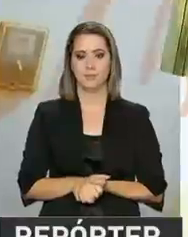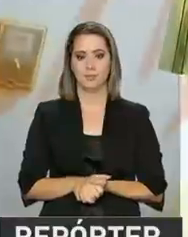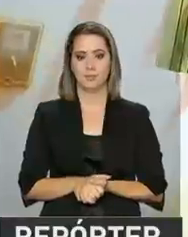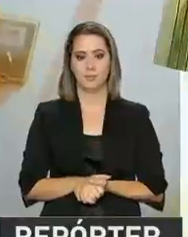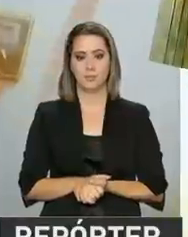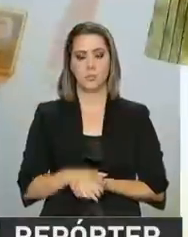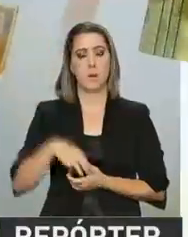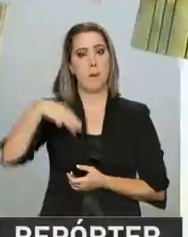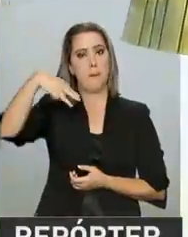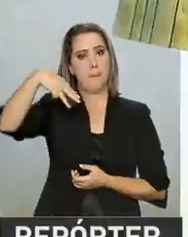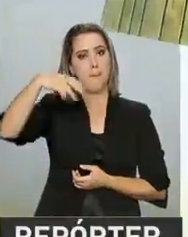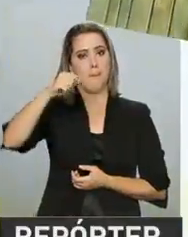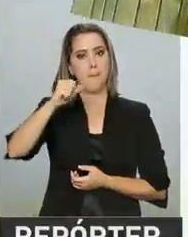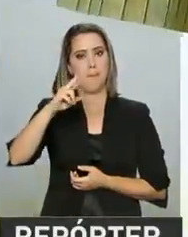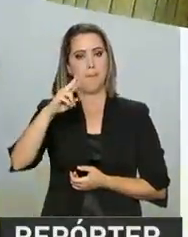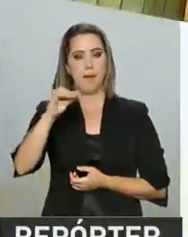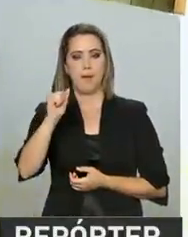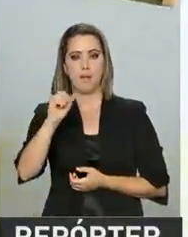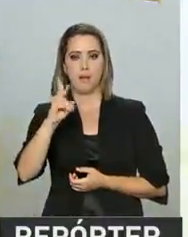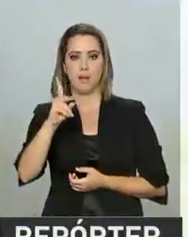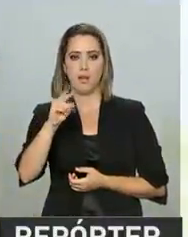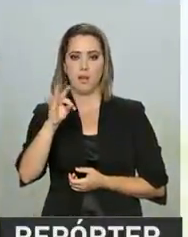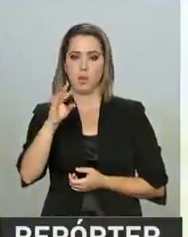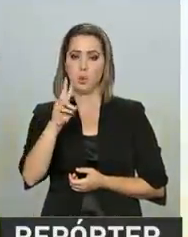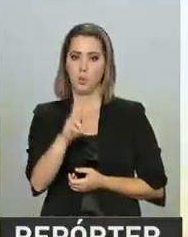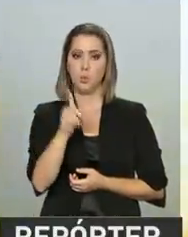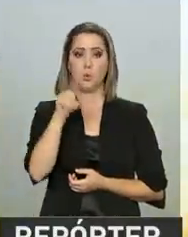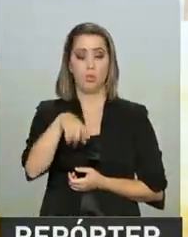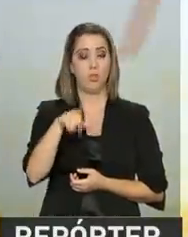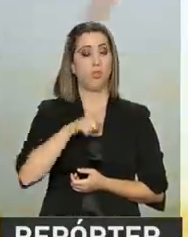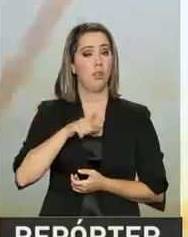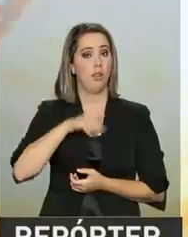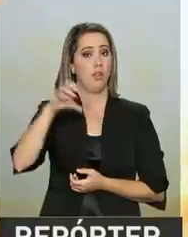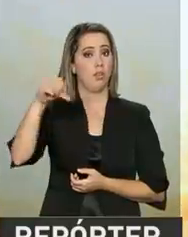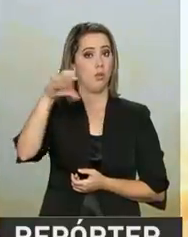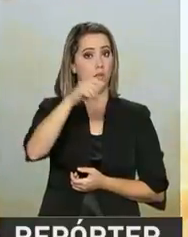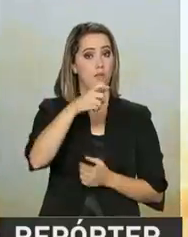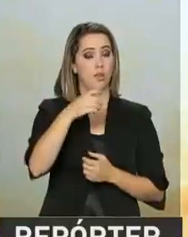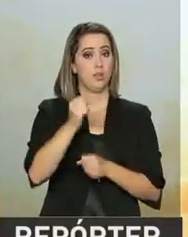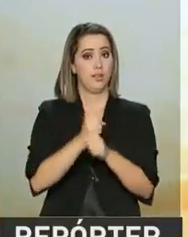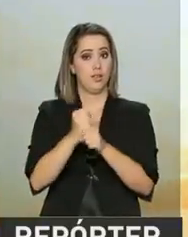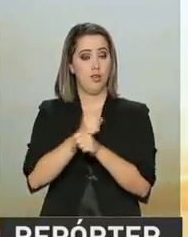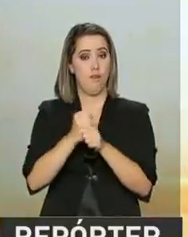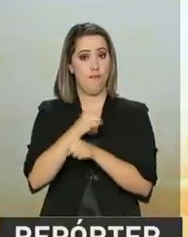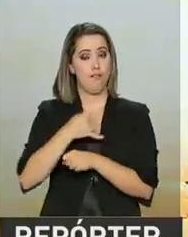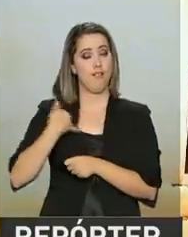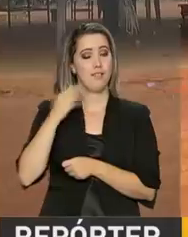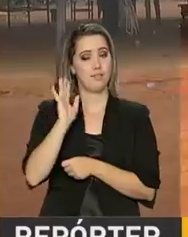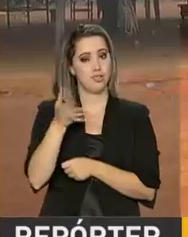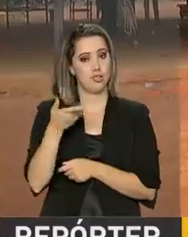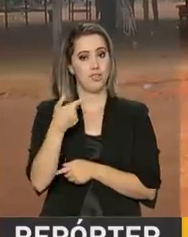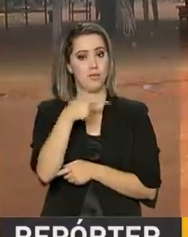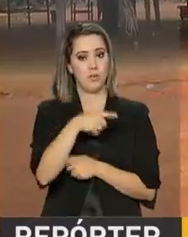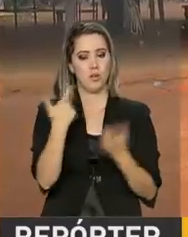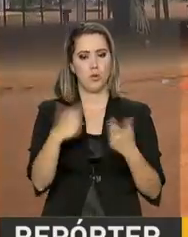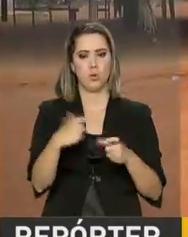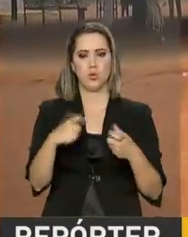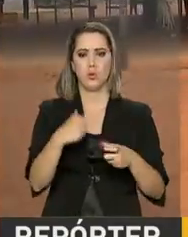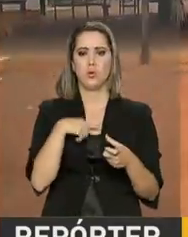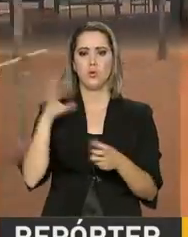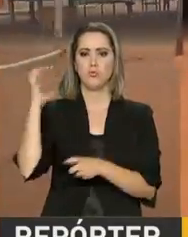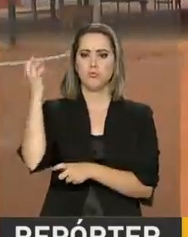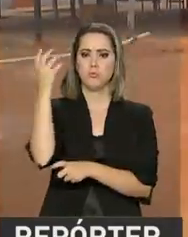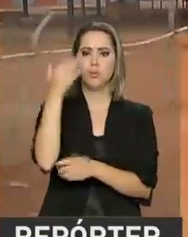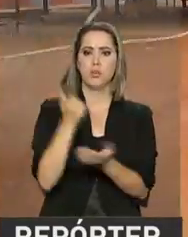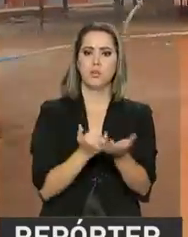O Maracatu Cambim da Brasileira tem 99 anos e até hoje tem sede na zona rural de Nazaré da Mata. Esse tipo de manifestação